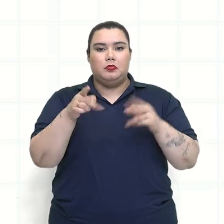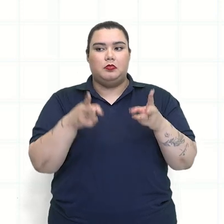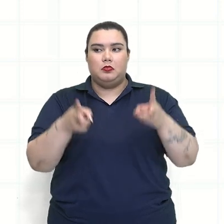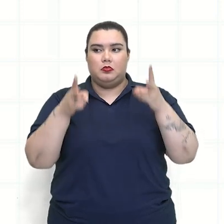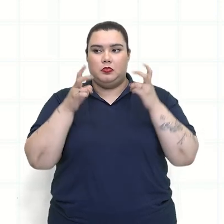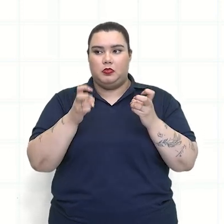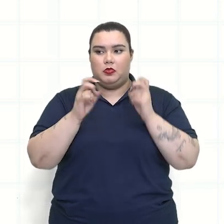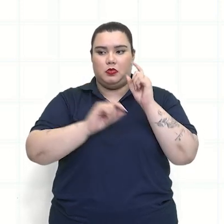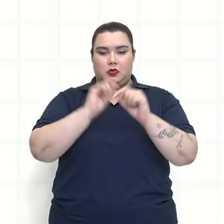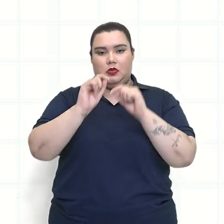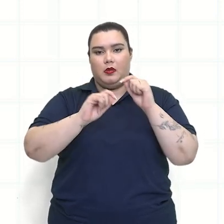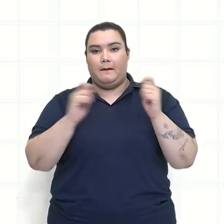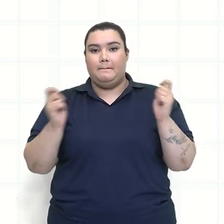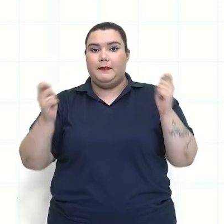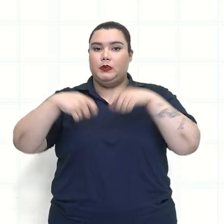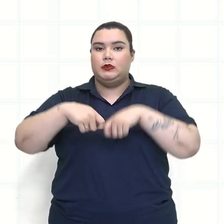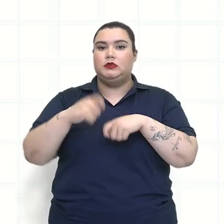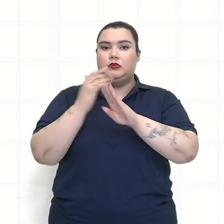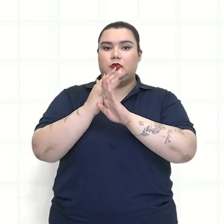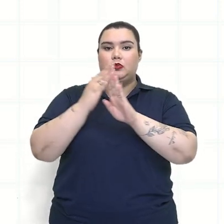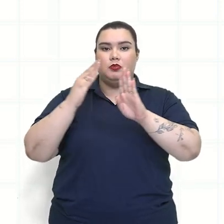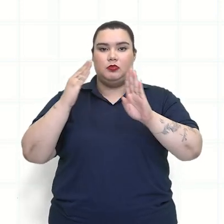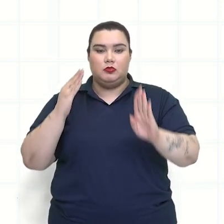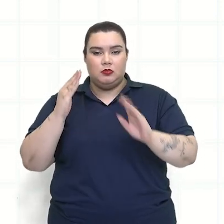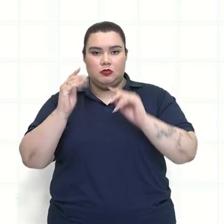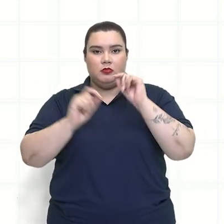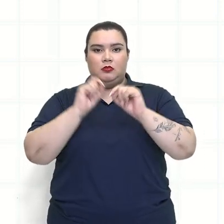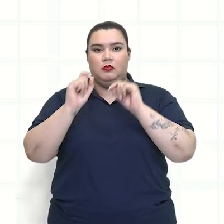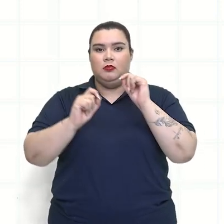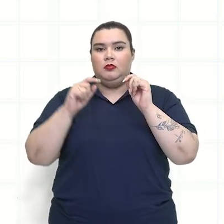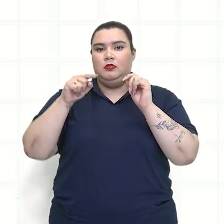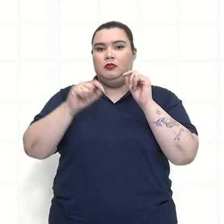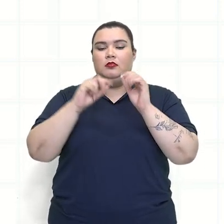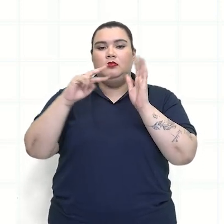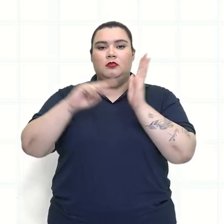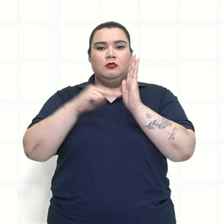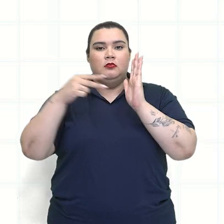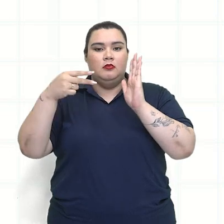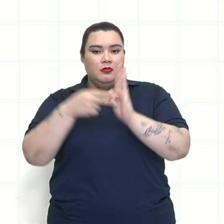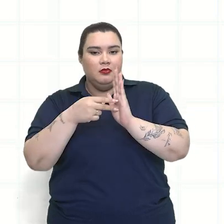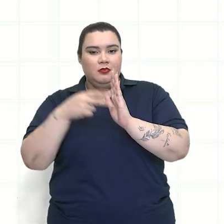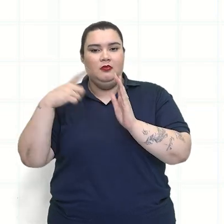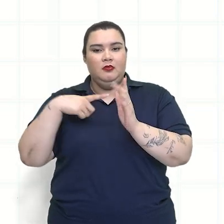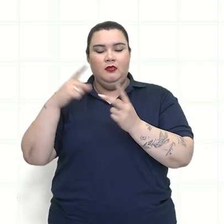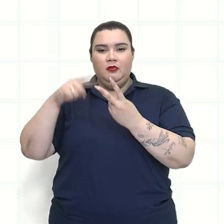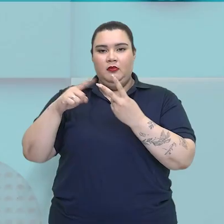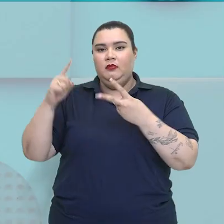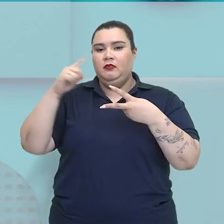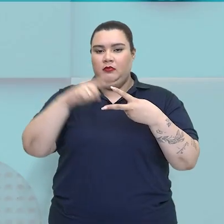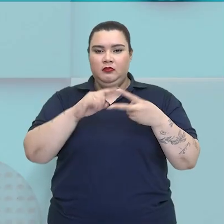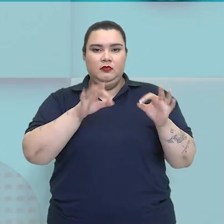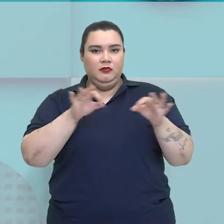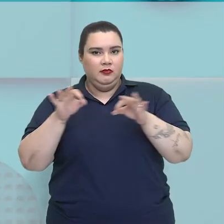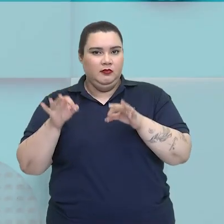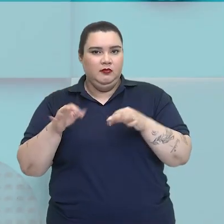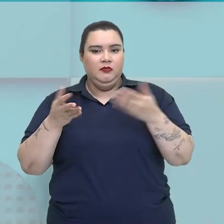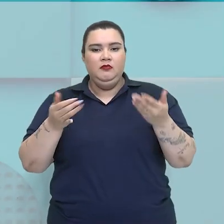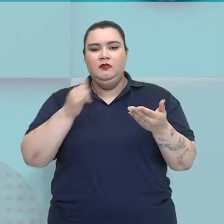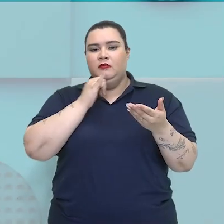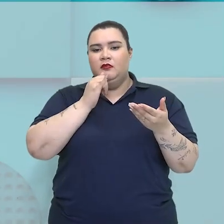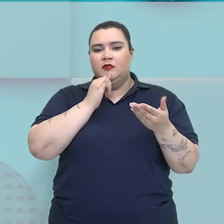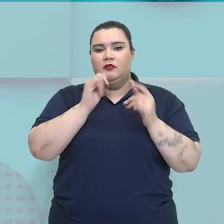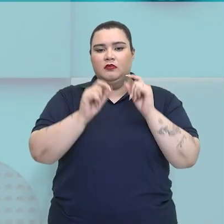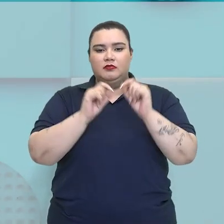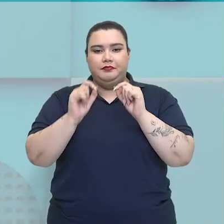observou que dá para identificar, né, o sentido de um e do outro. Pode não dar fora,